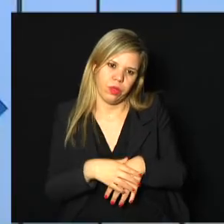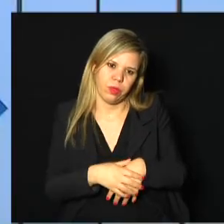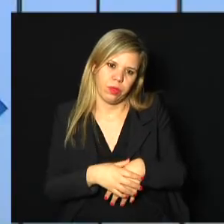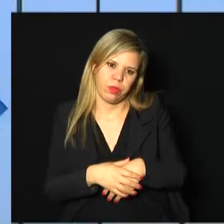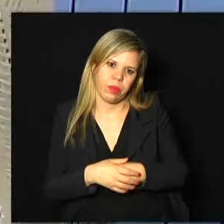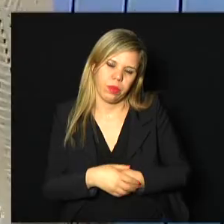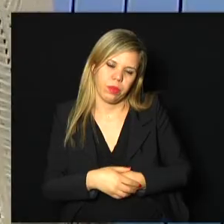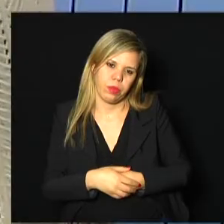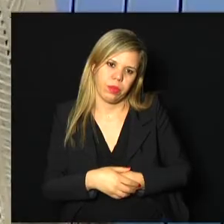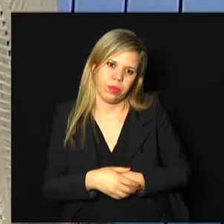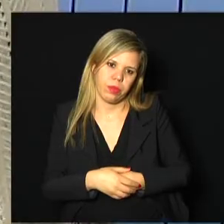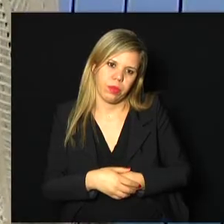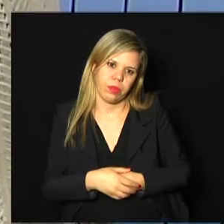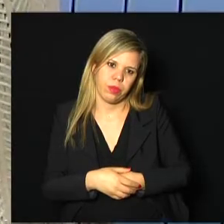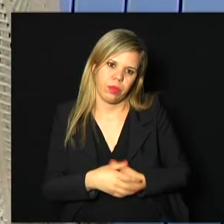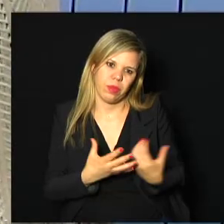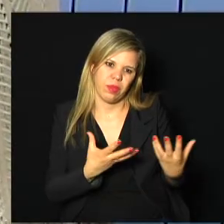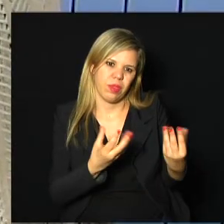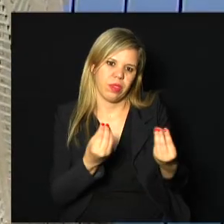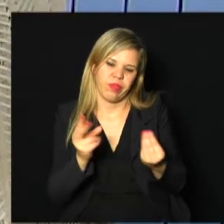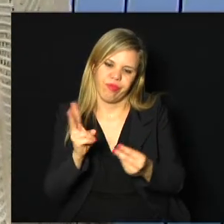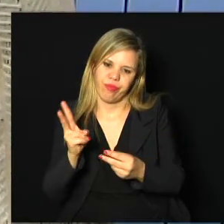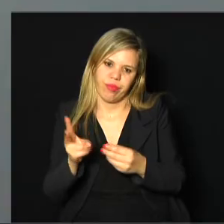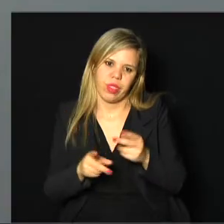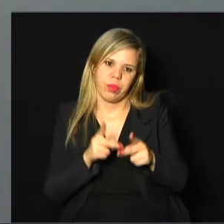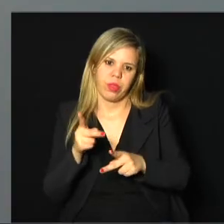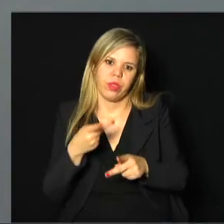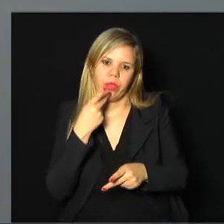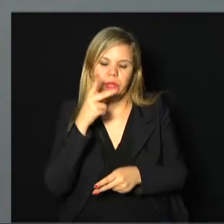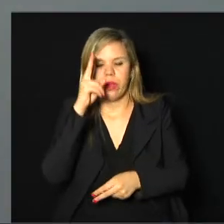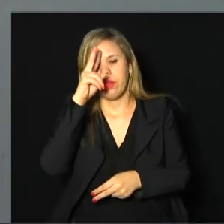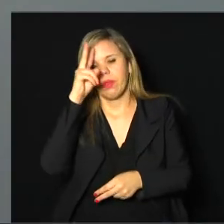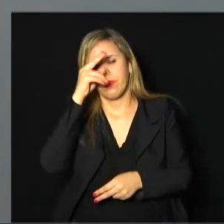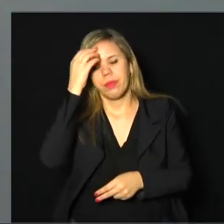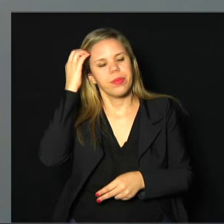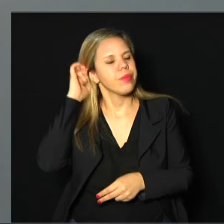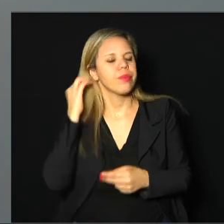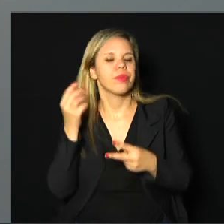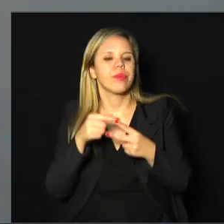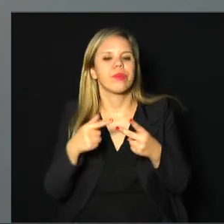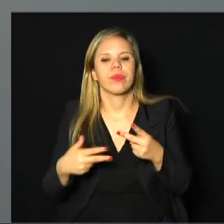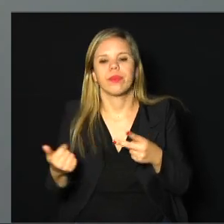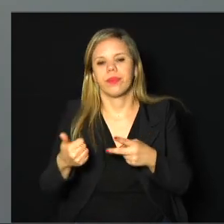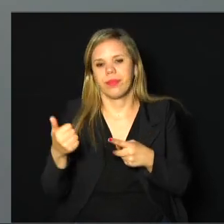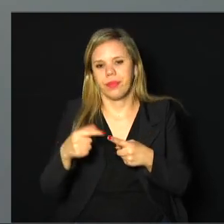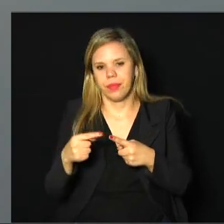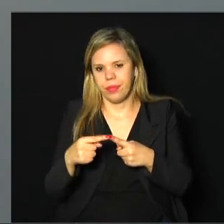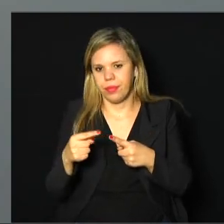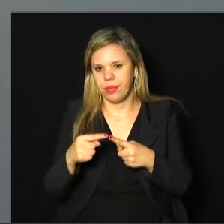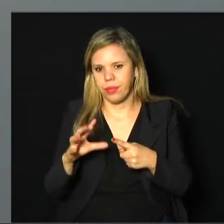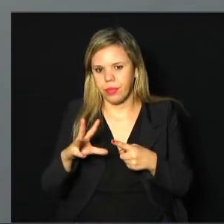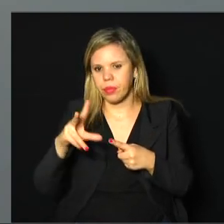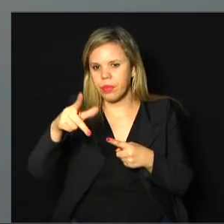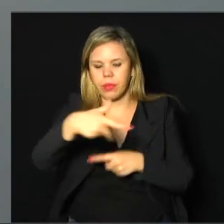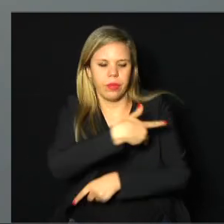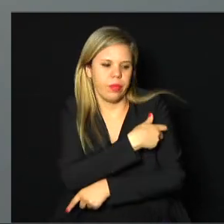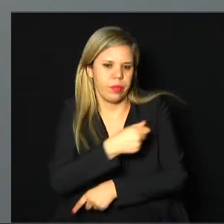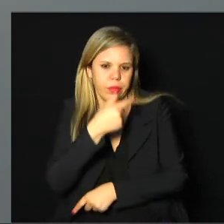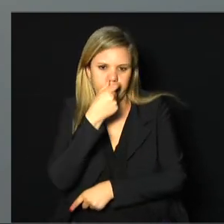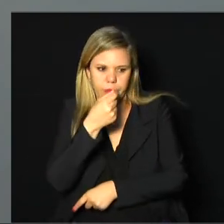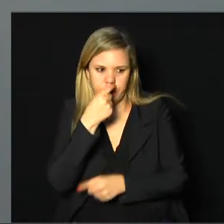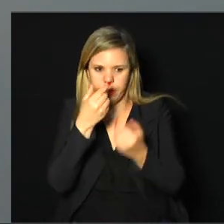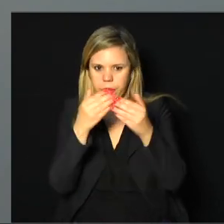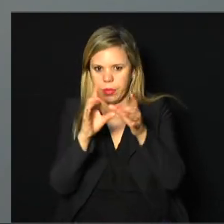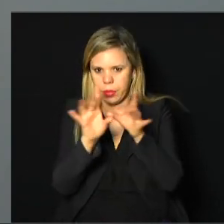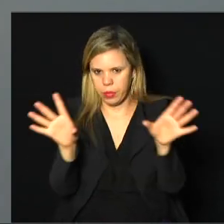relatos desse? Esses relatos são muito frequentes. O que nós temos que lembrar? 2 coisas. Primeiro, todas as vacinas